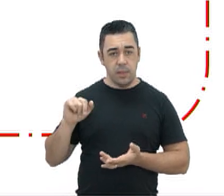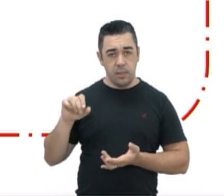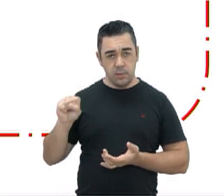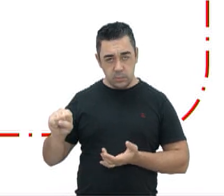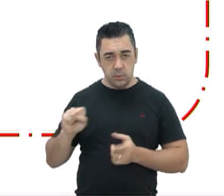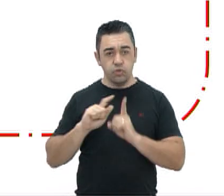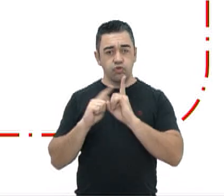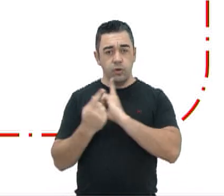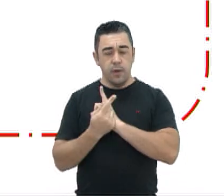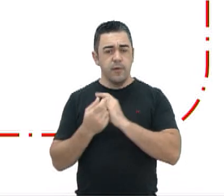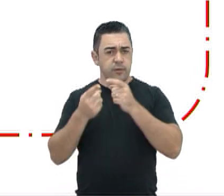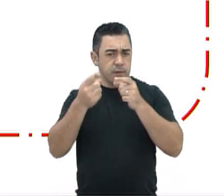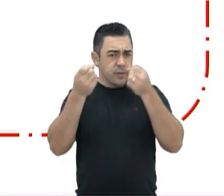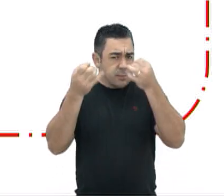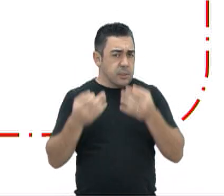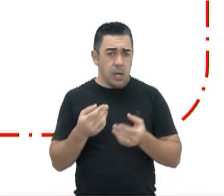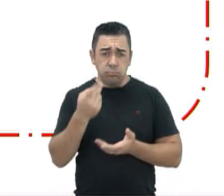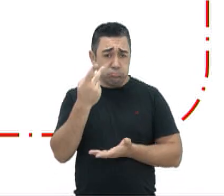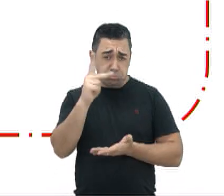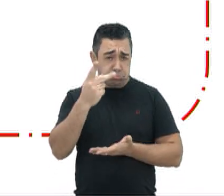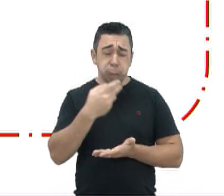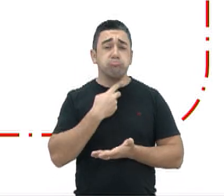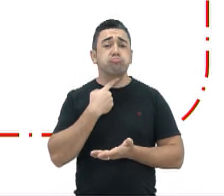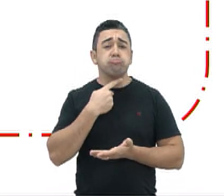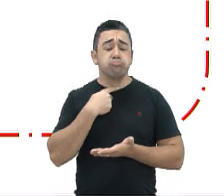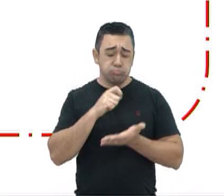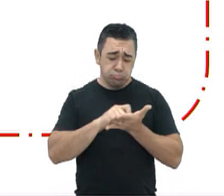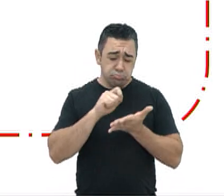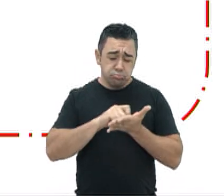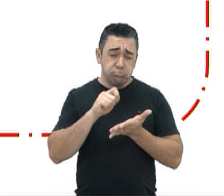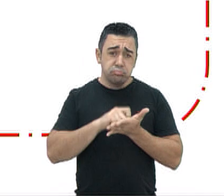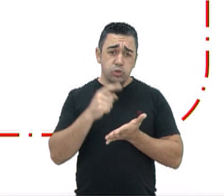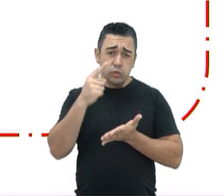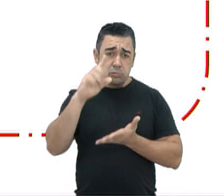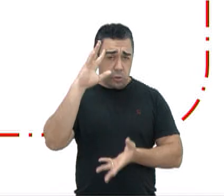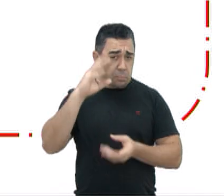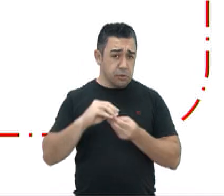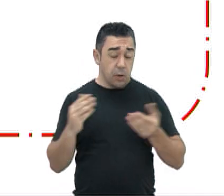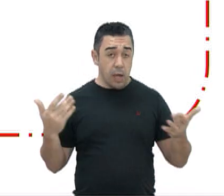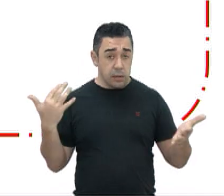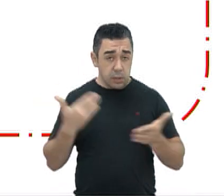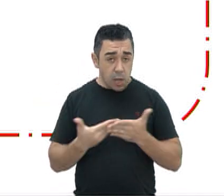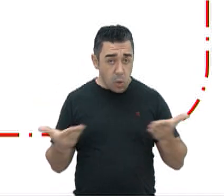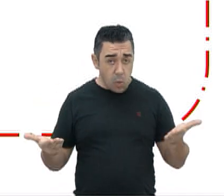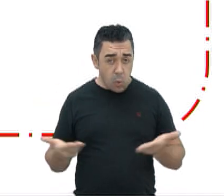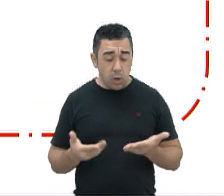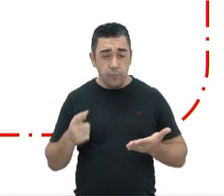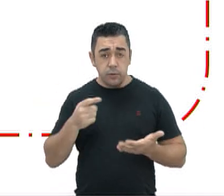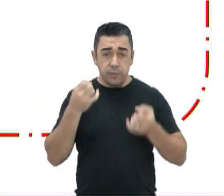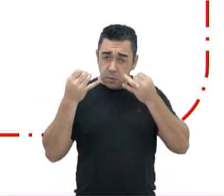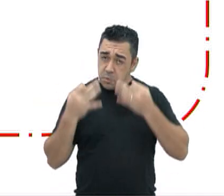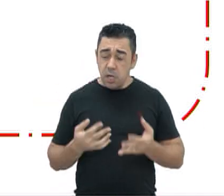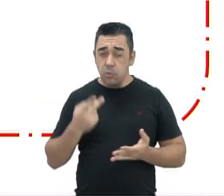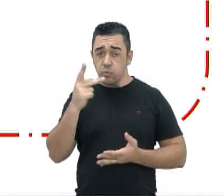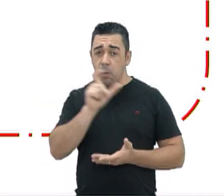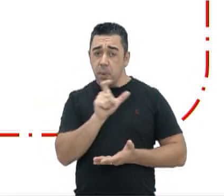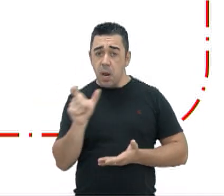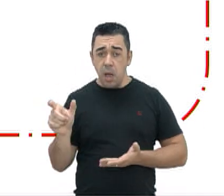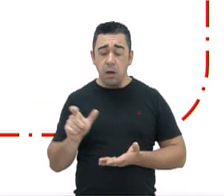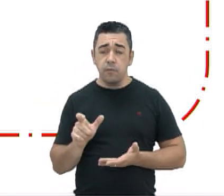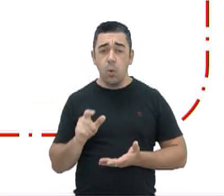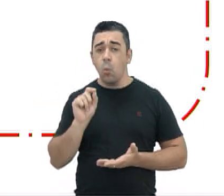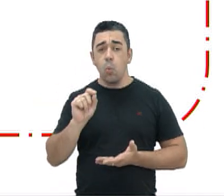vai explicar aí utilizando as suas palavras, o seu entendimento do que nós vimos na aula até agora, você vai dizer o que são